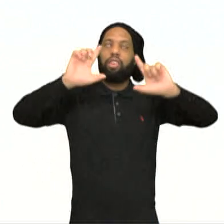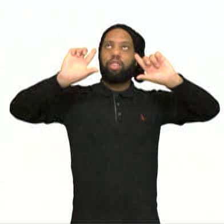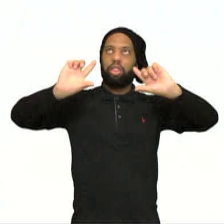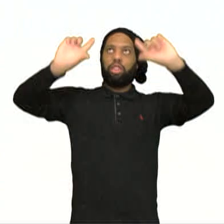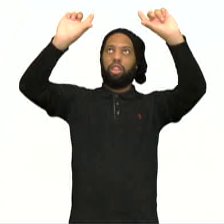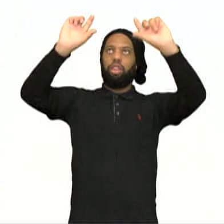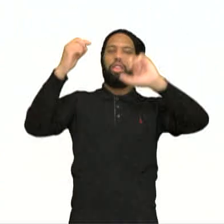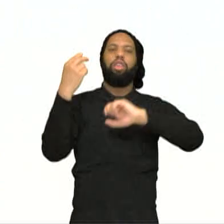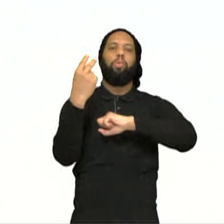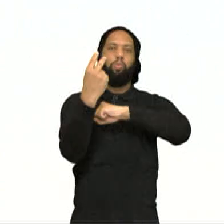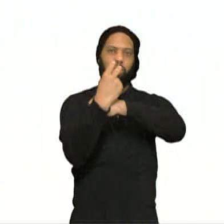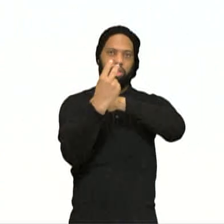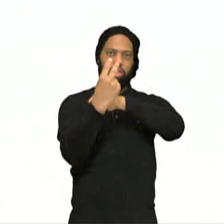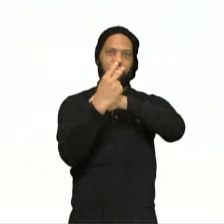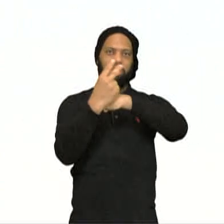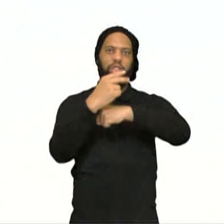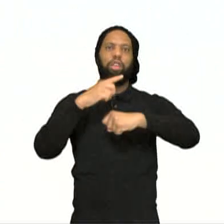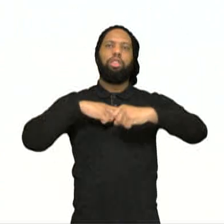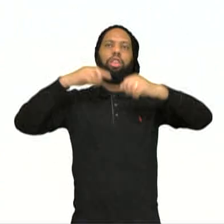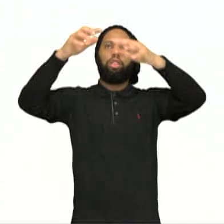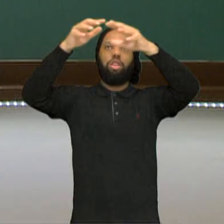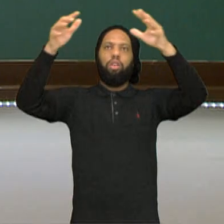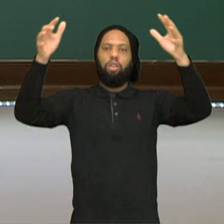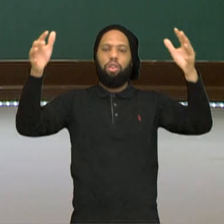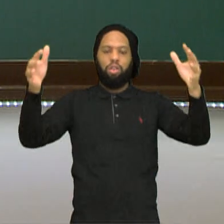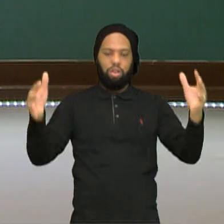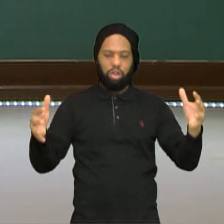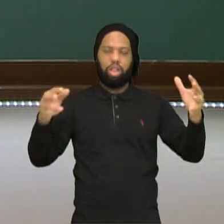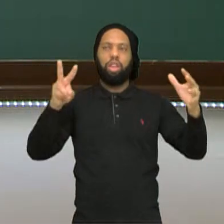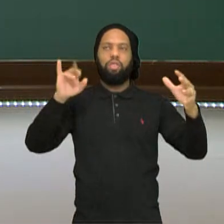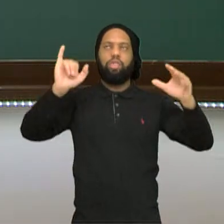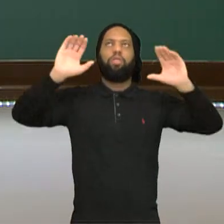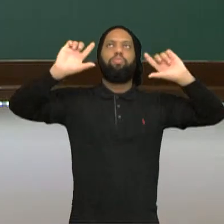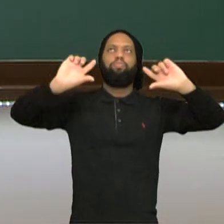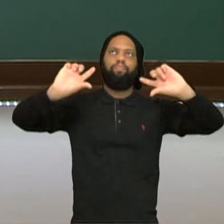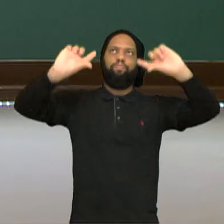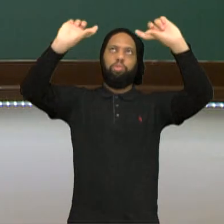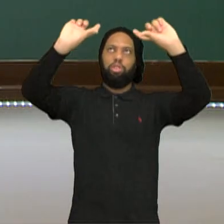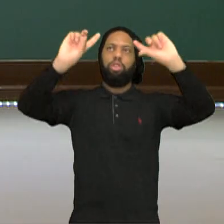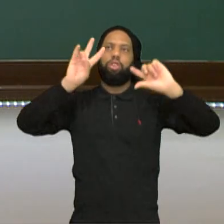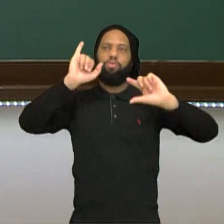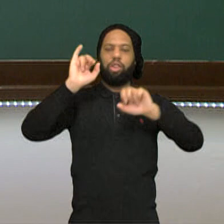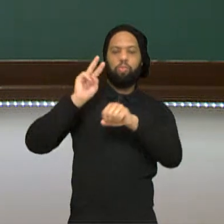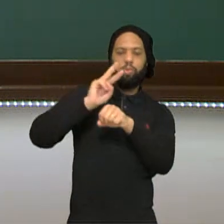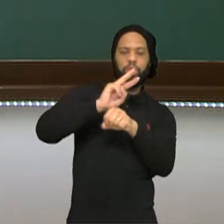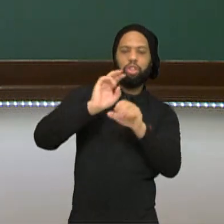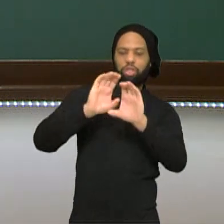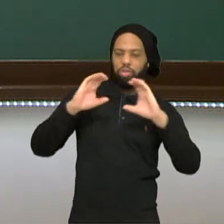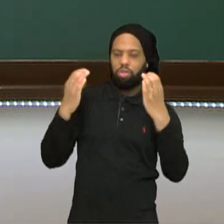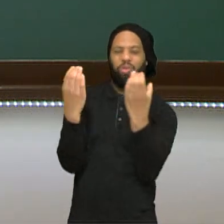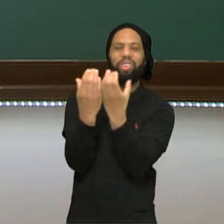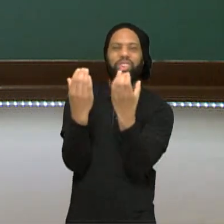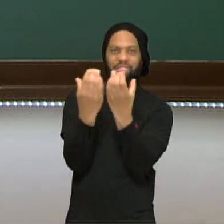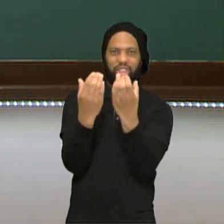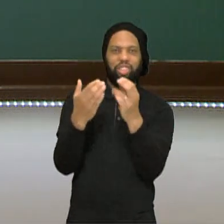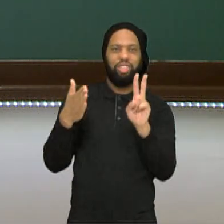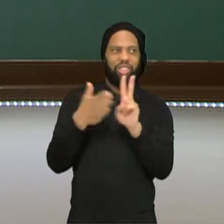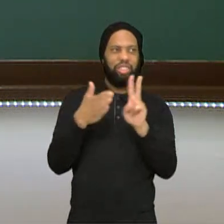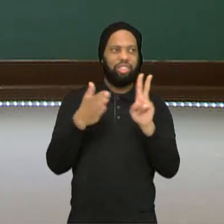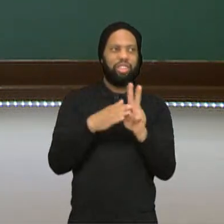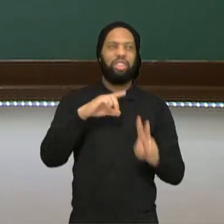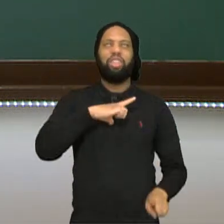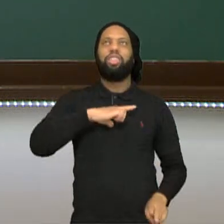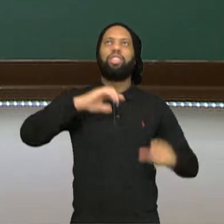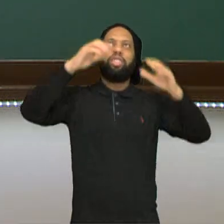proteção, né, à grande oca, né? Então vai ser colocado para proteger a comunidade indígena, né, na grande oca, bem lá